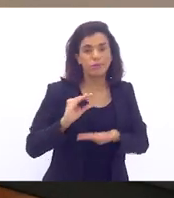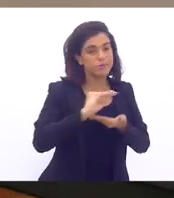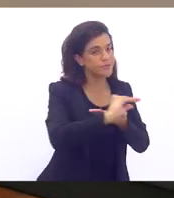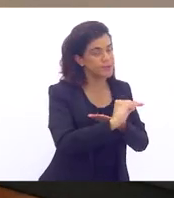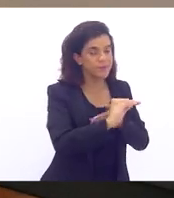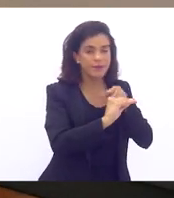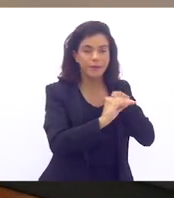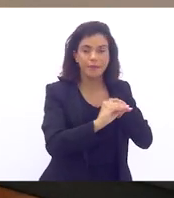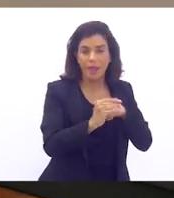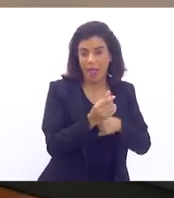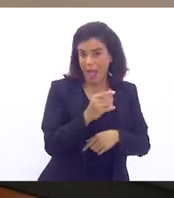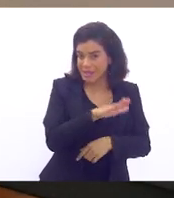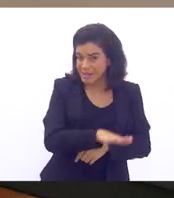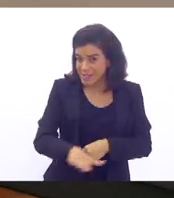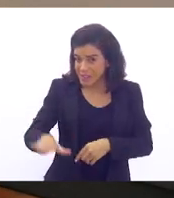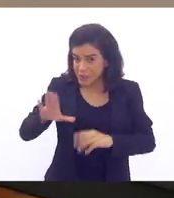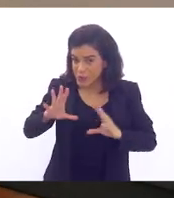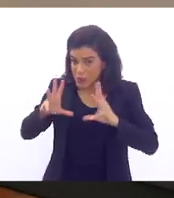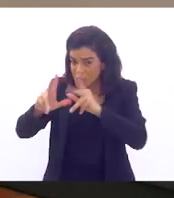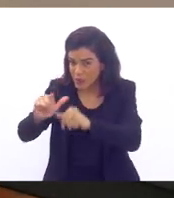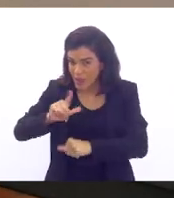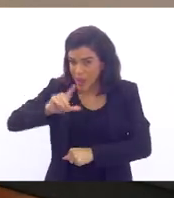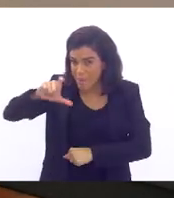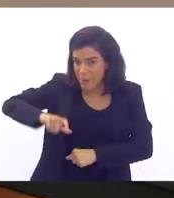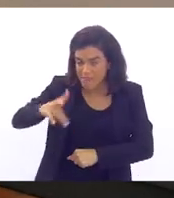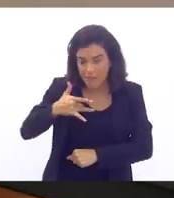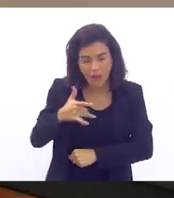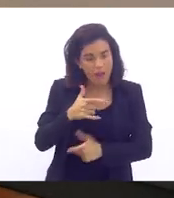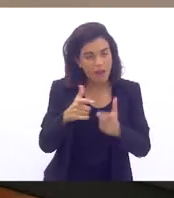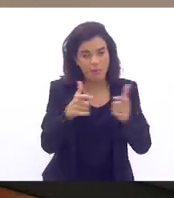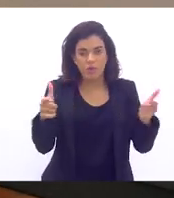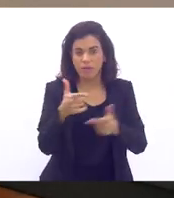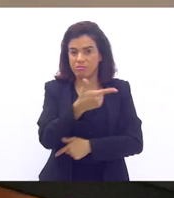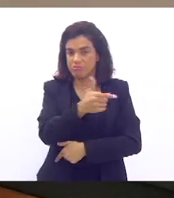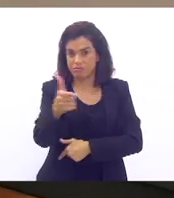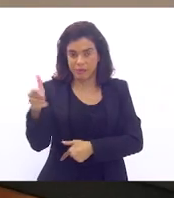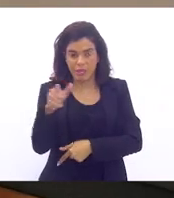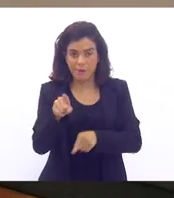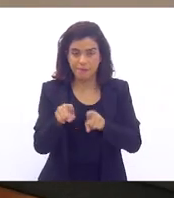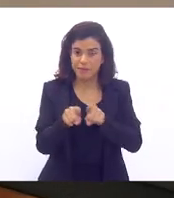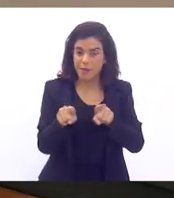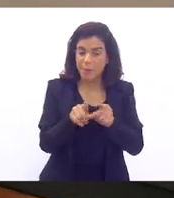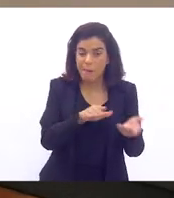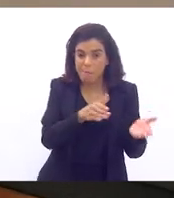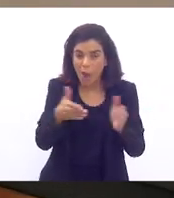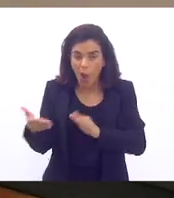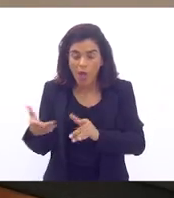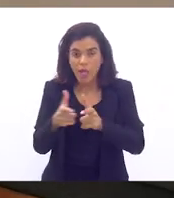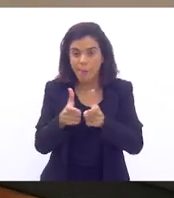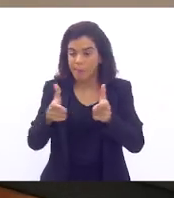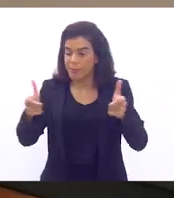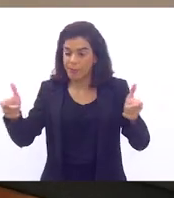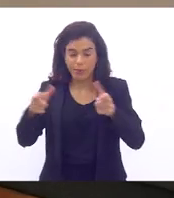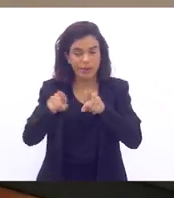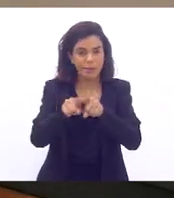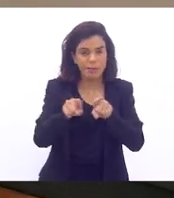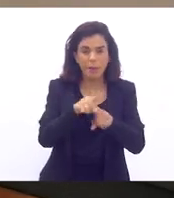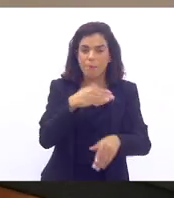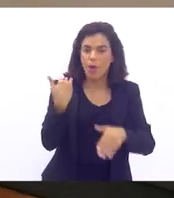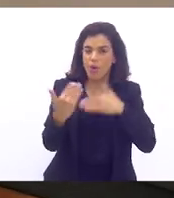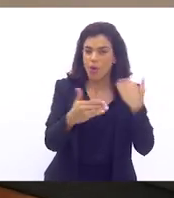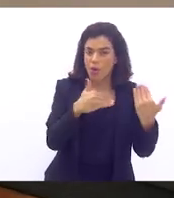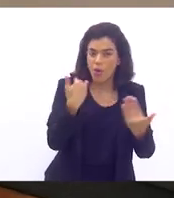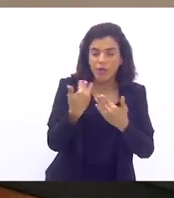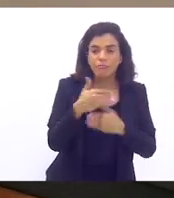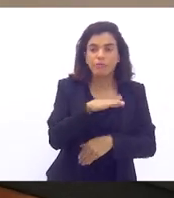Nem todas as crianças têm plano de saúde a maioria não tem o nosso nível de óbito é muito grande óbito também de crianças